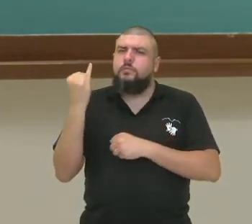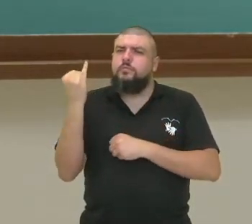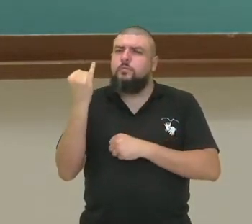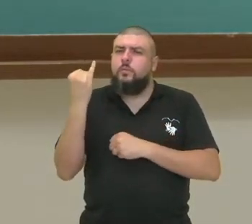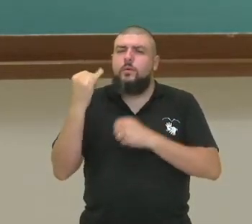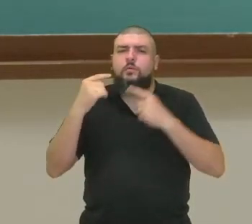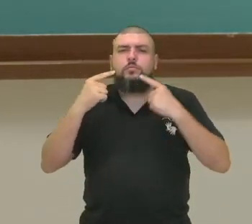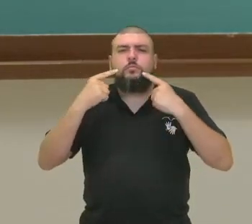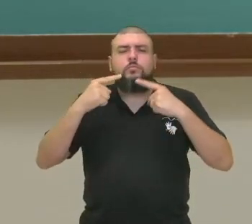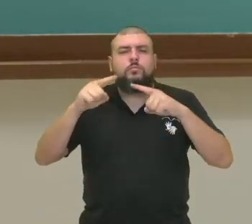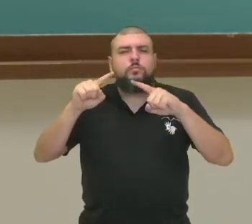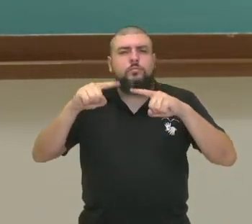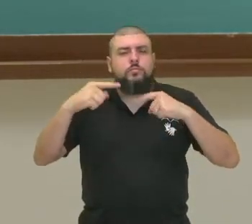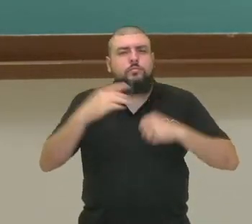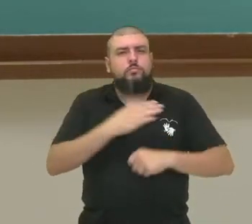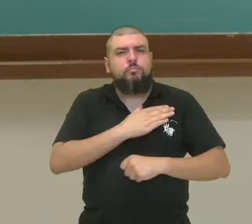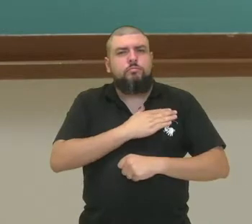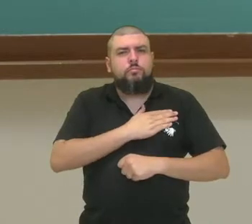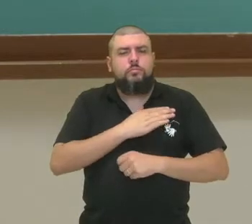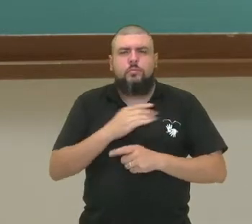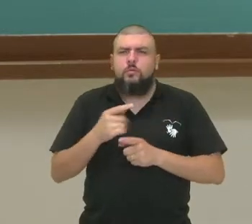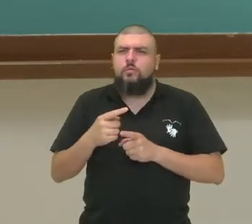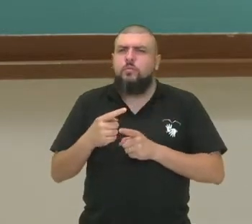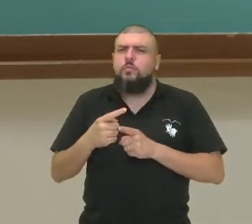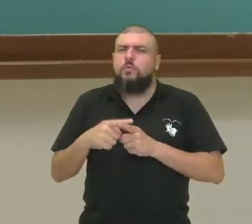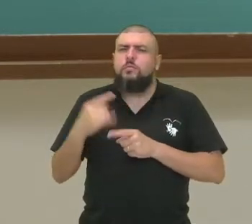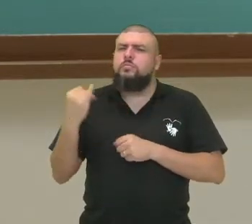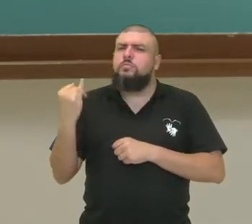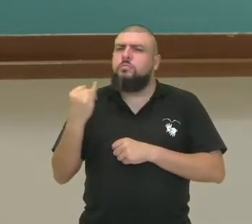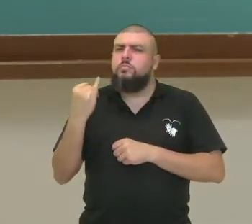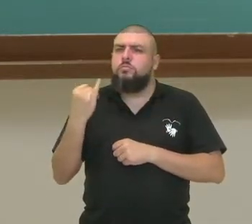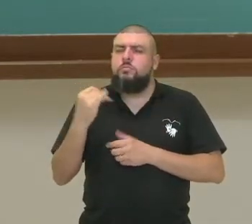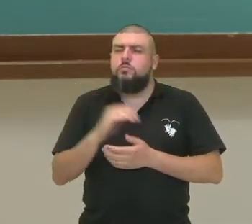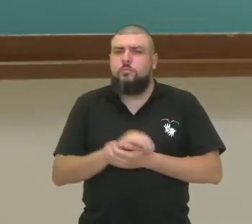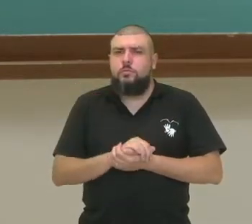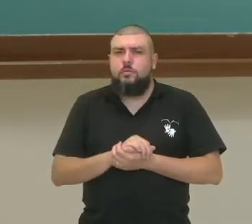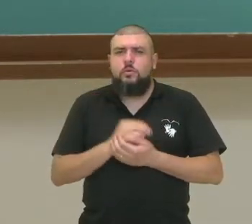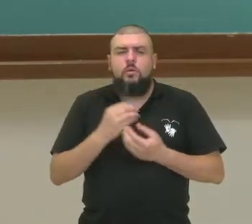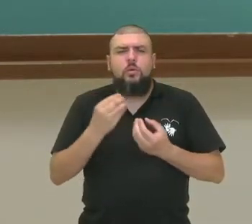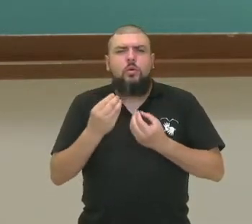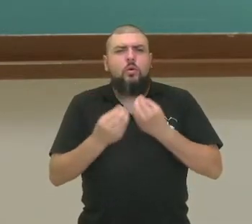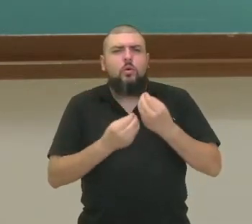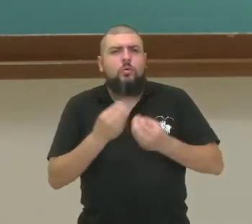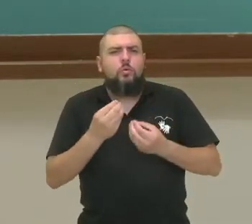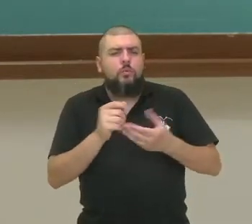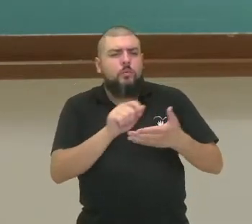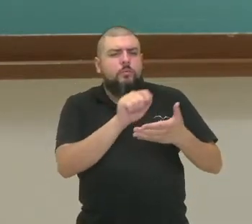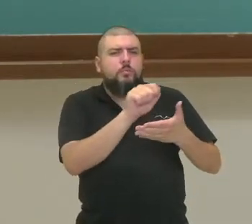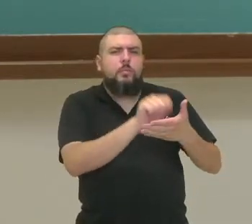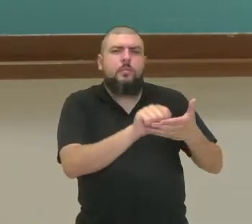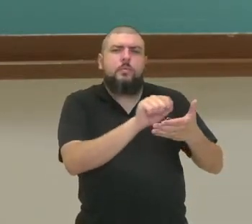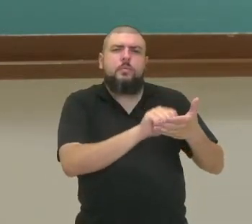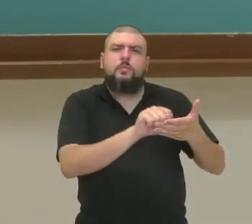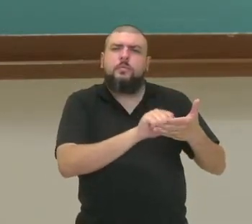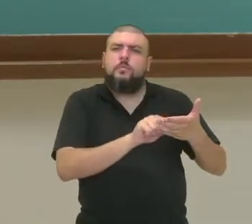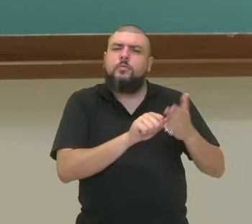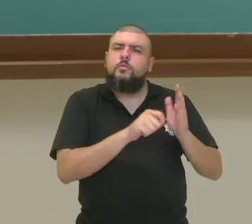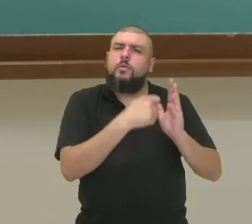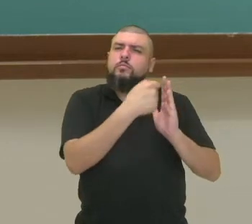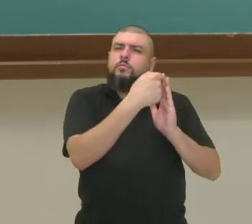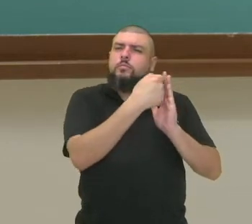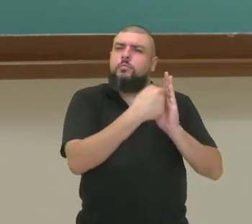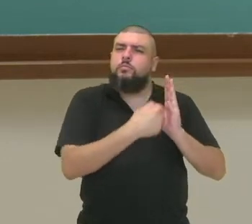os hinos são tão importantes, tão lembrados? Como é que são construídas essas letras dos hinos? Que elementos